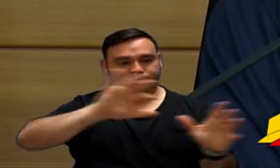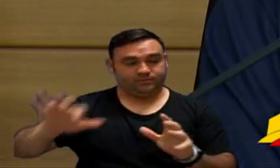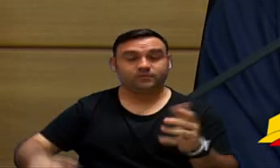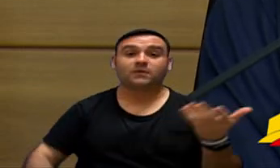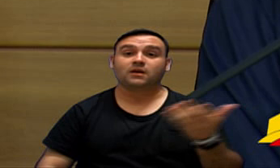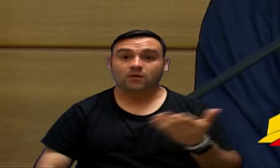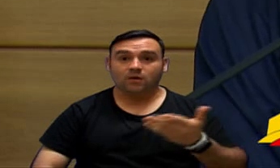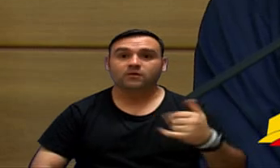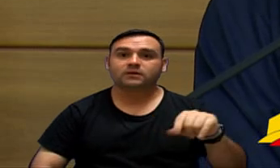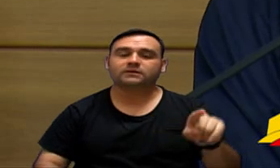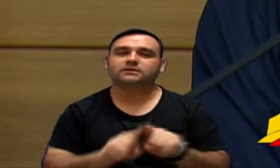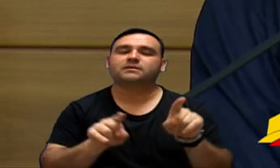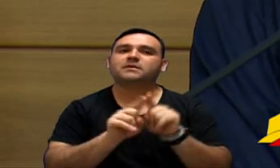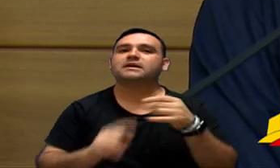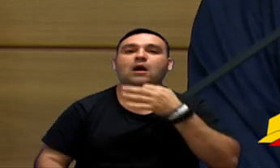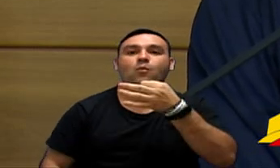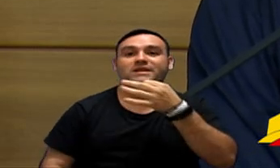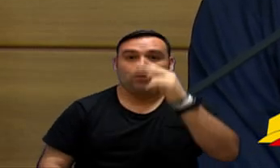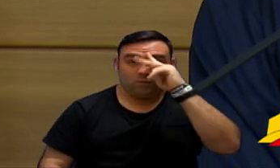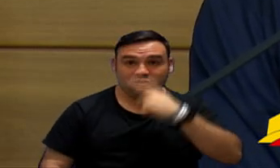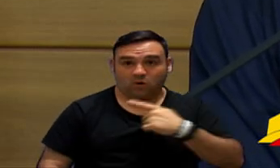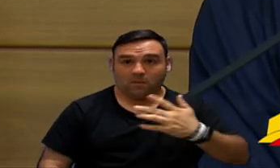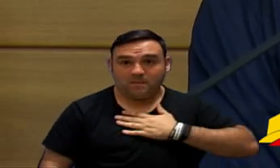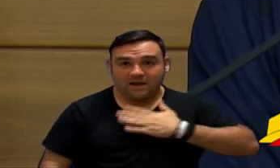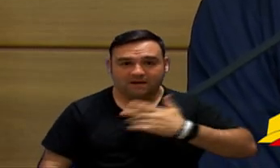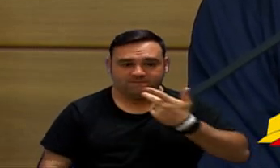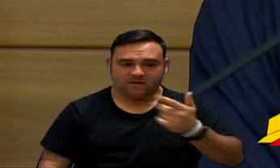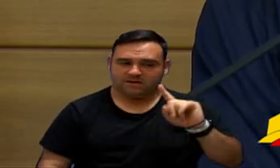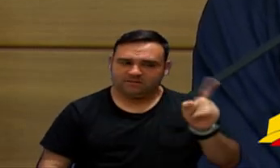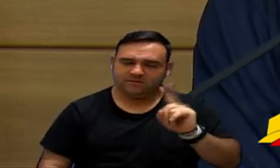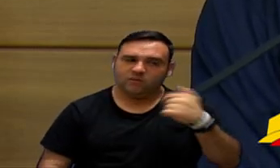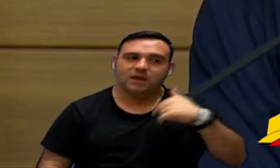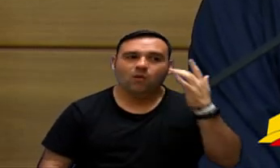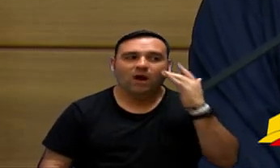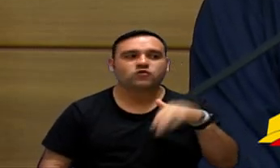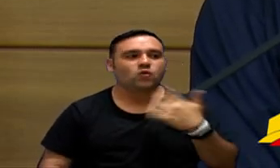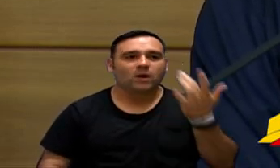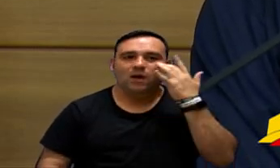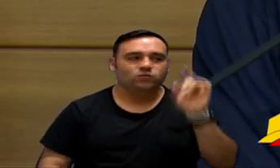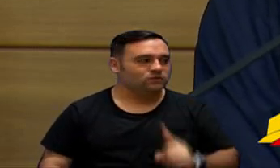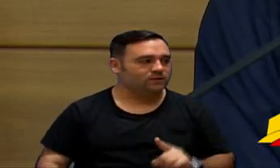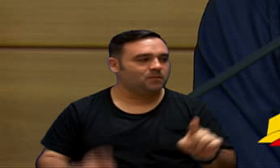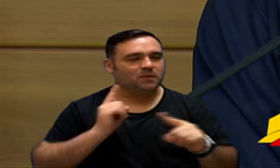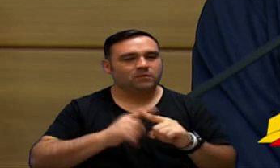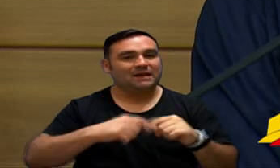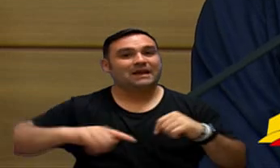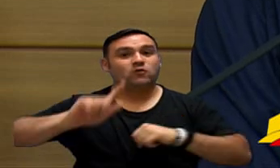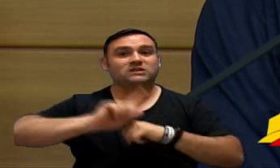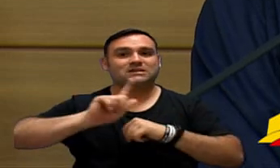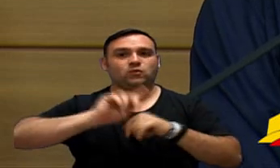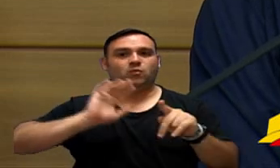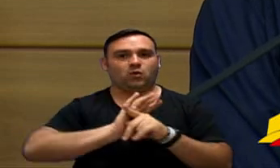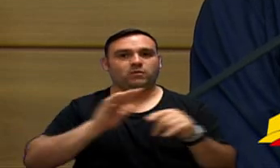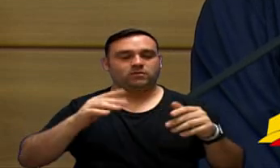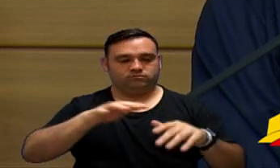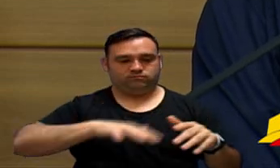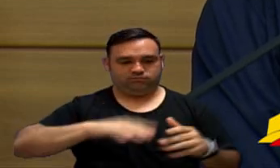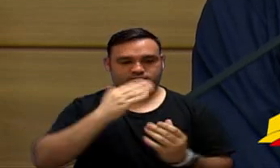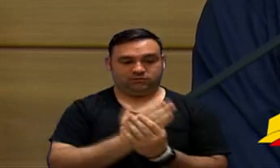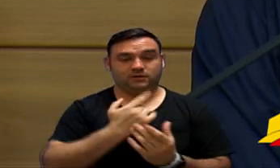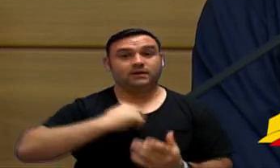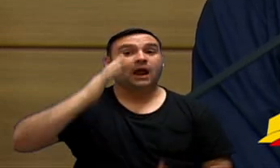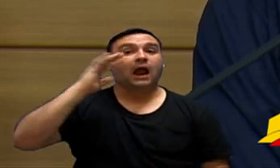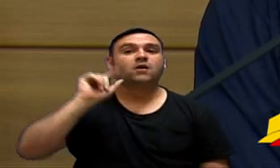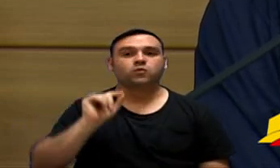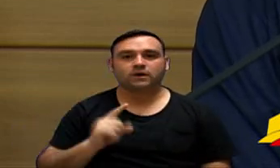aqui para emitir minha opinião pessoal a respeito do que eu acho e do que eu não acho, mas, enquanto gestor da pasta, o que eu penso? Como